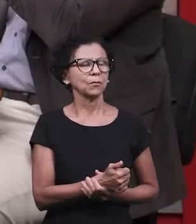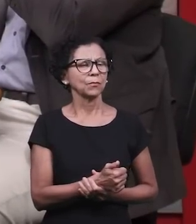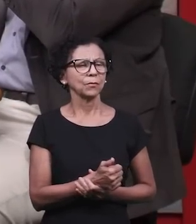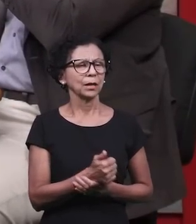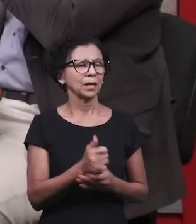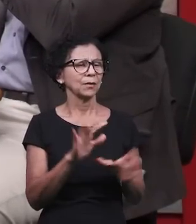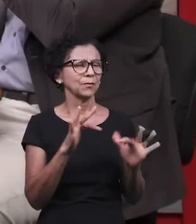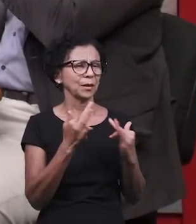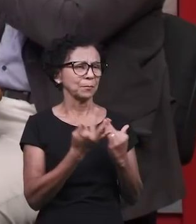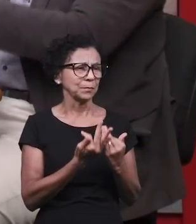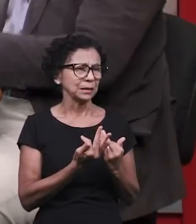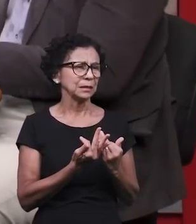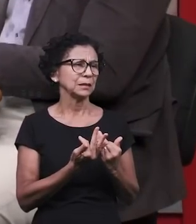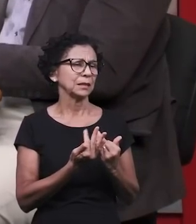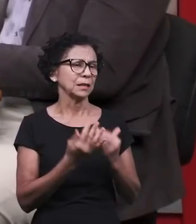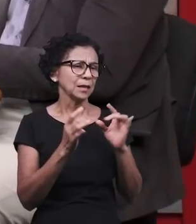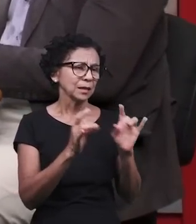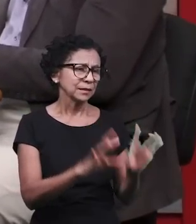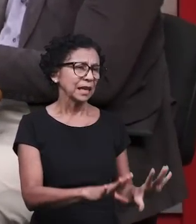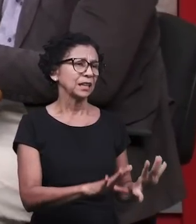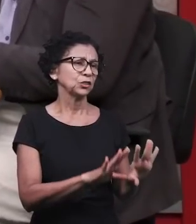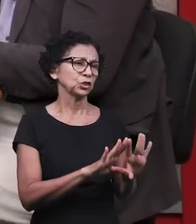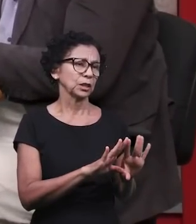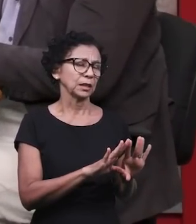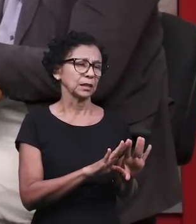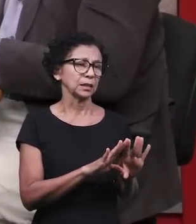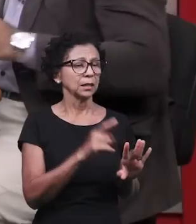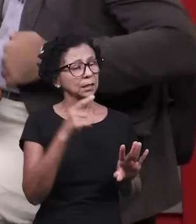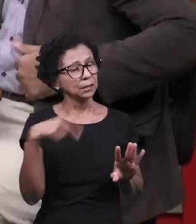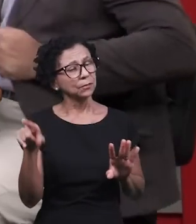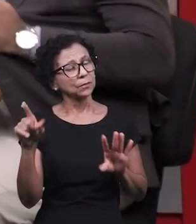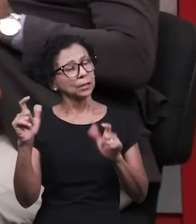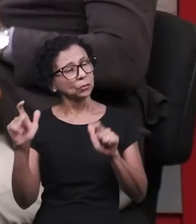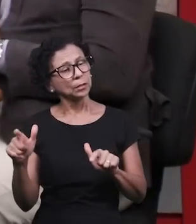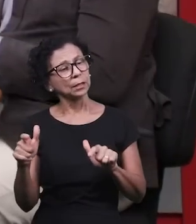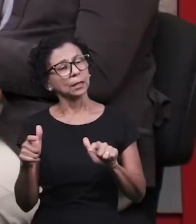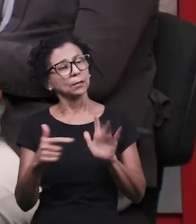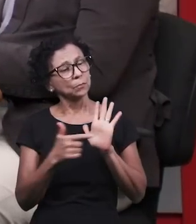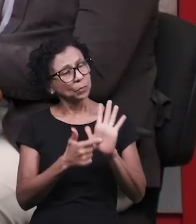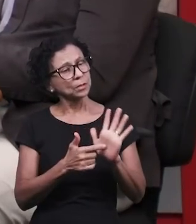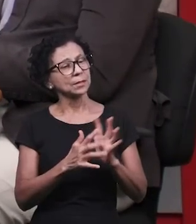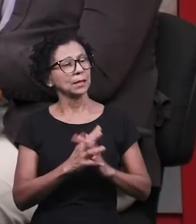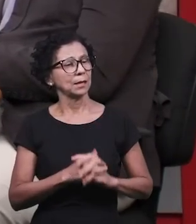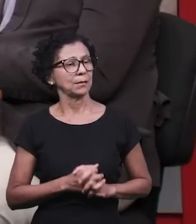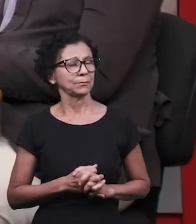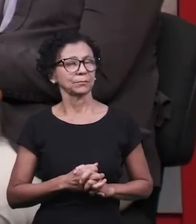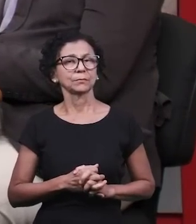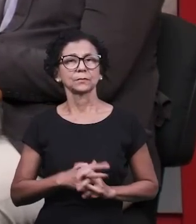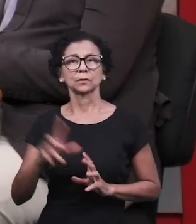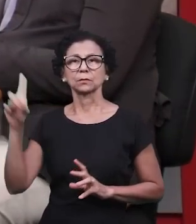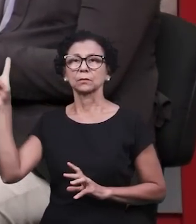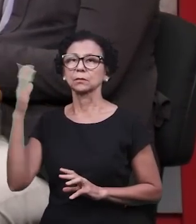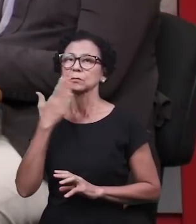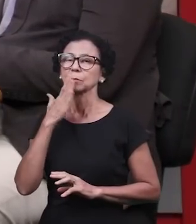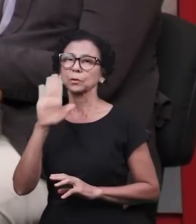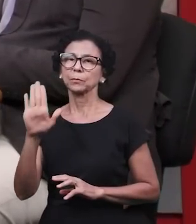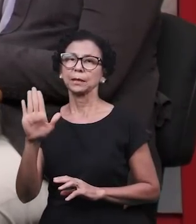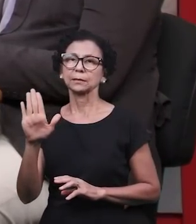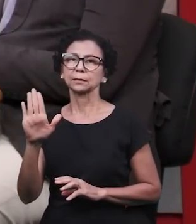demonstrada. Abraão, então, casado com Sara e, então, pais de um próximo patriarca, que